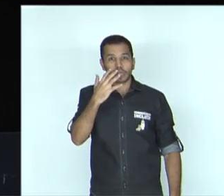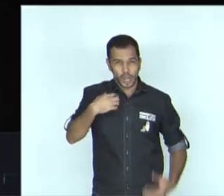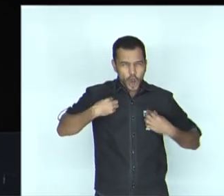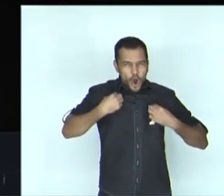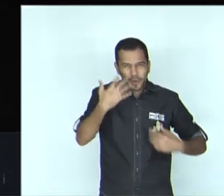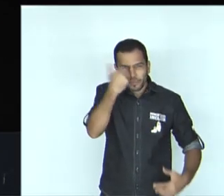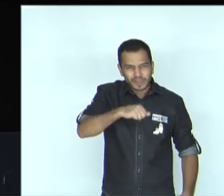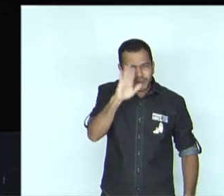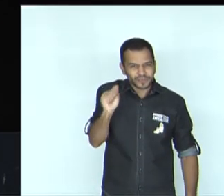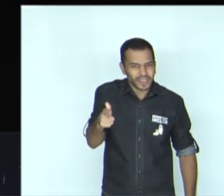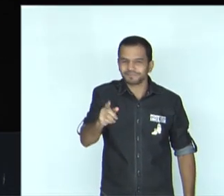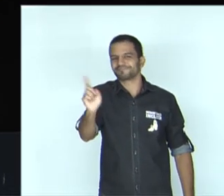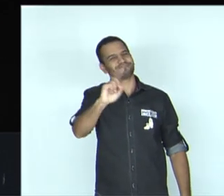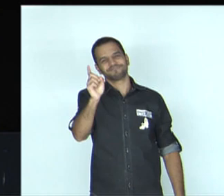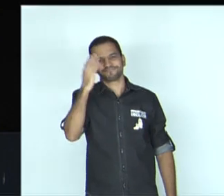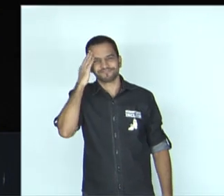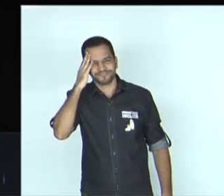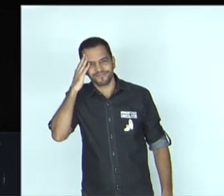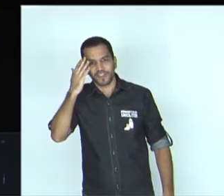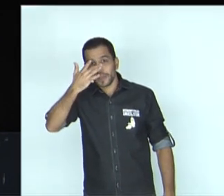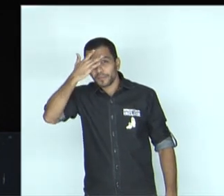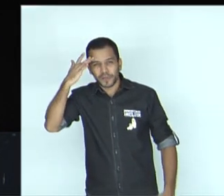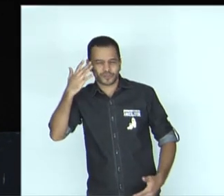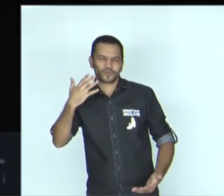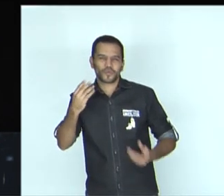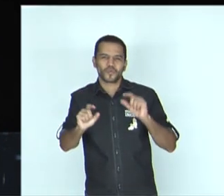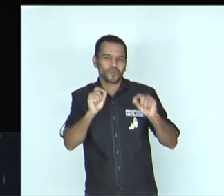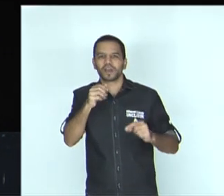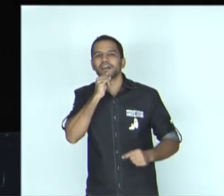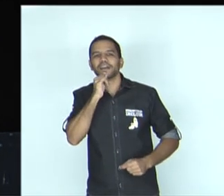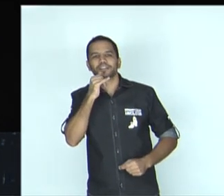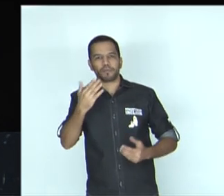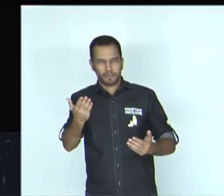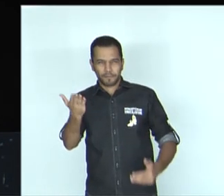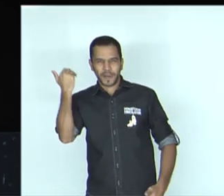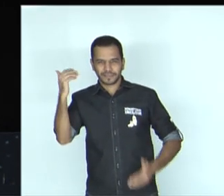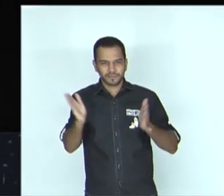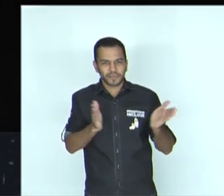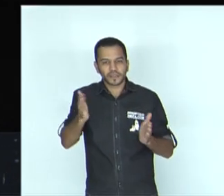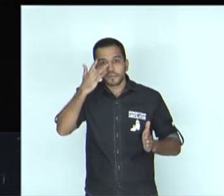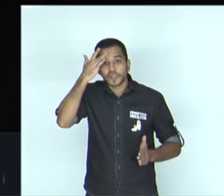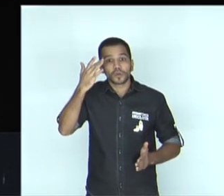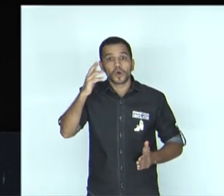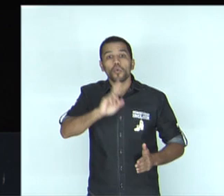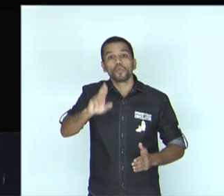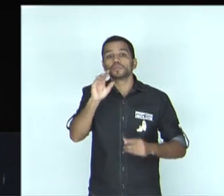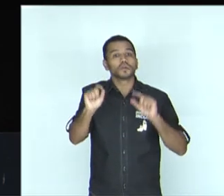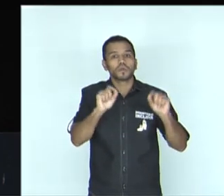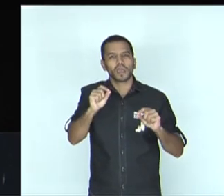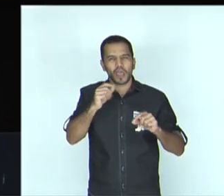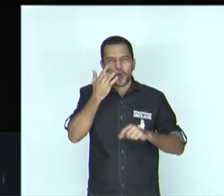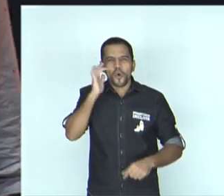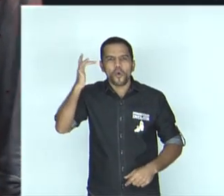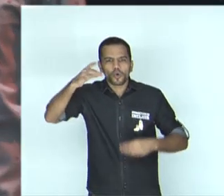mundo se vestia assim. E diz que as pessoas jogavam, sabe o quê? Ouro em pó no cabelo. Ouro em